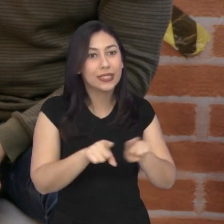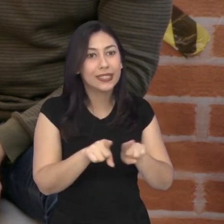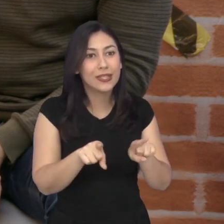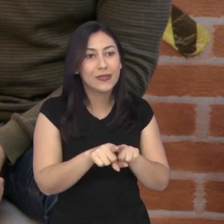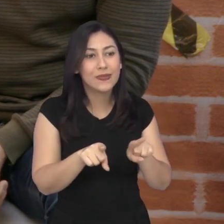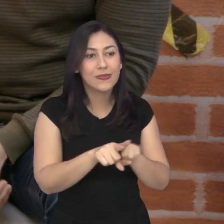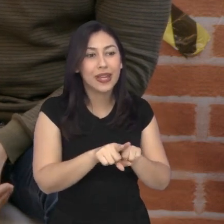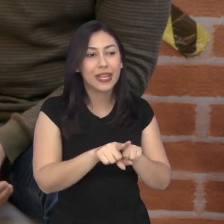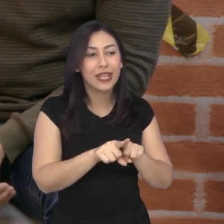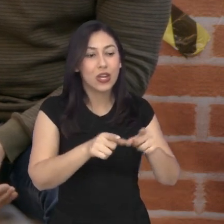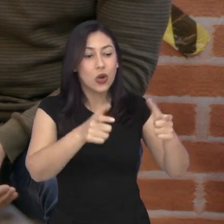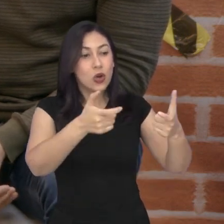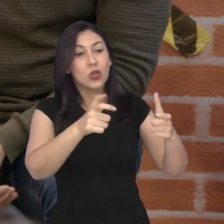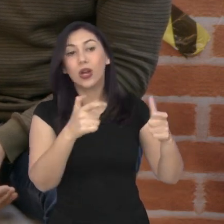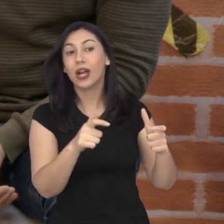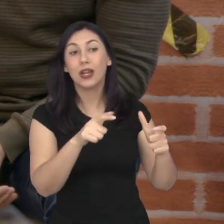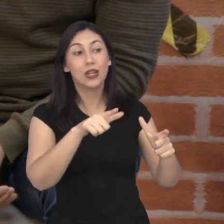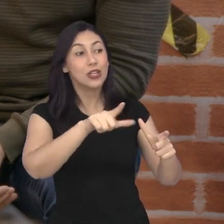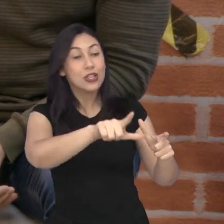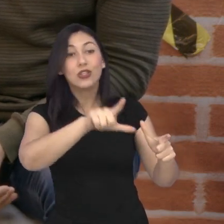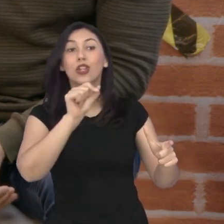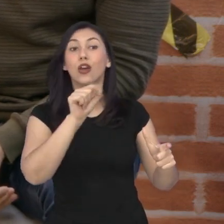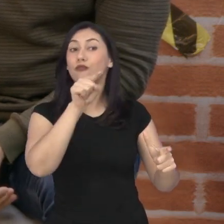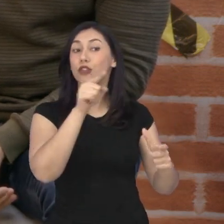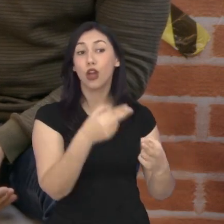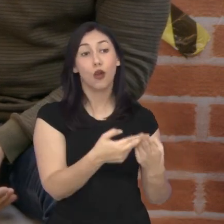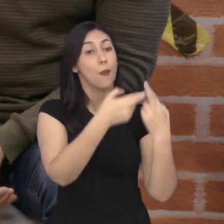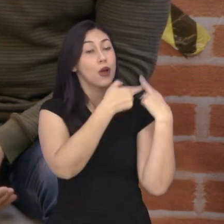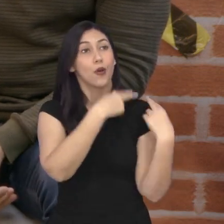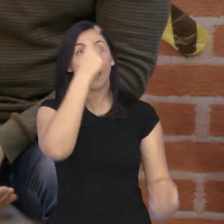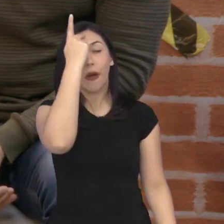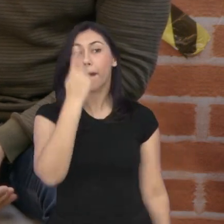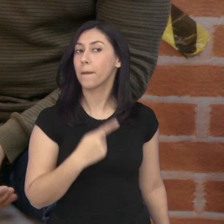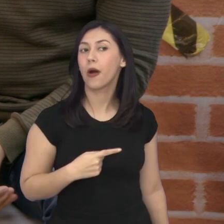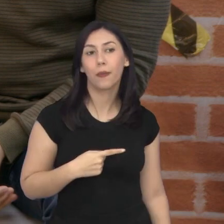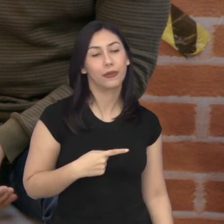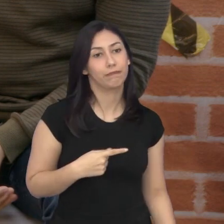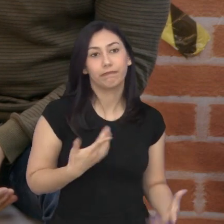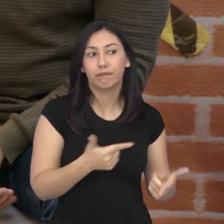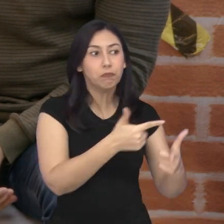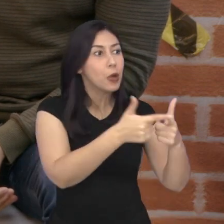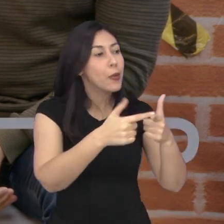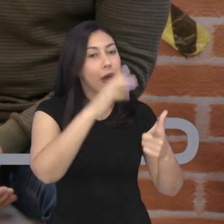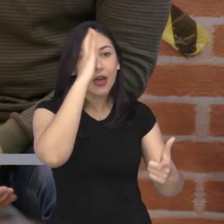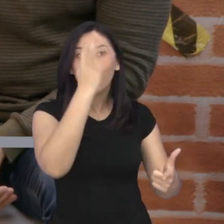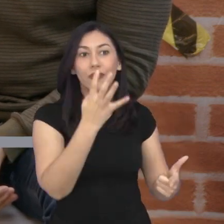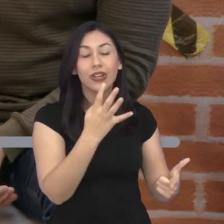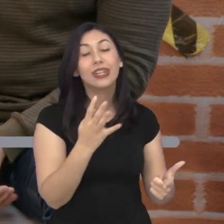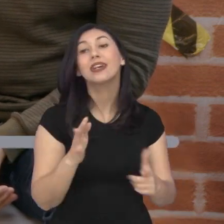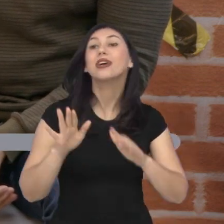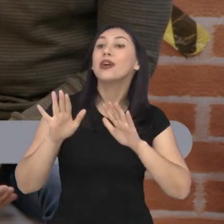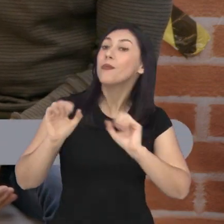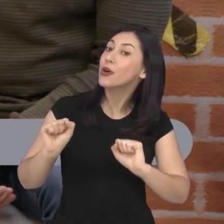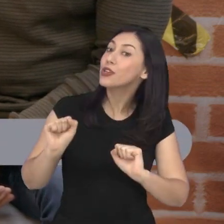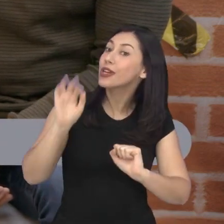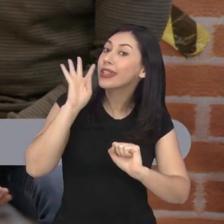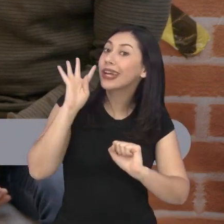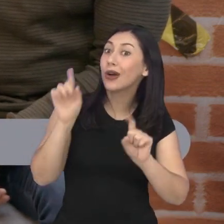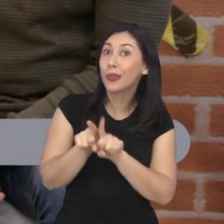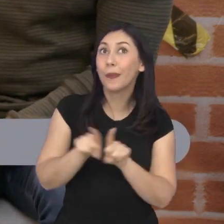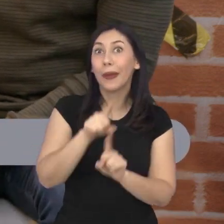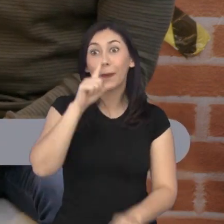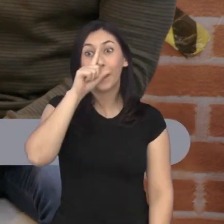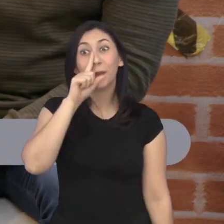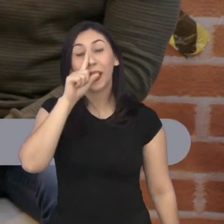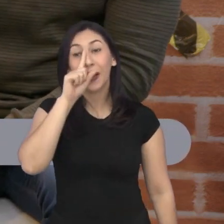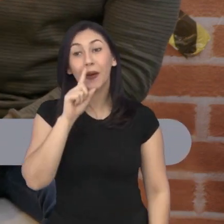você estar num lugar que você está por conta própria. Isso é responsabilidade sua ali, tem que se virar com qualquer problema que acontecer. Isso pode ser muito legal, mas pode ser um perigo também.